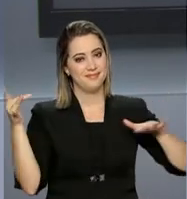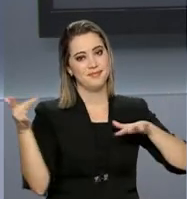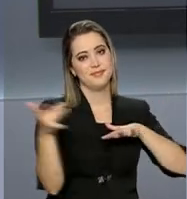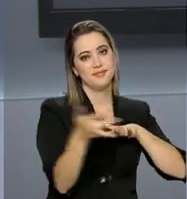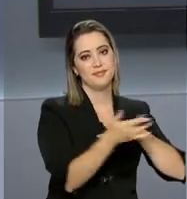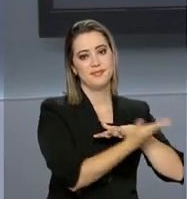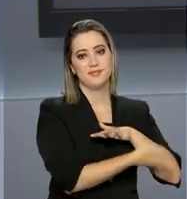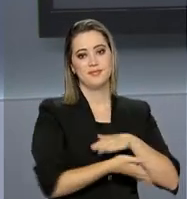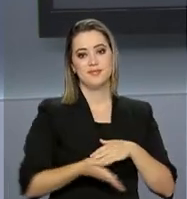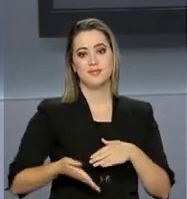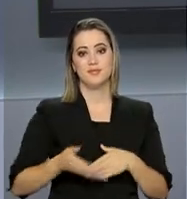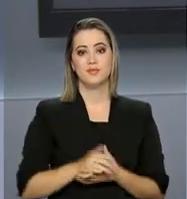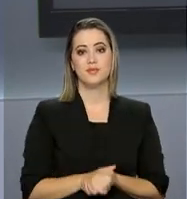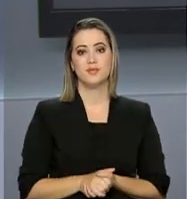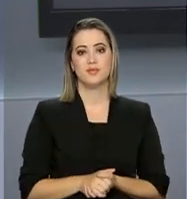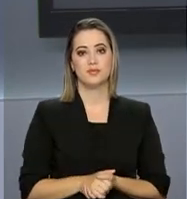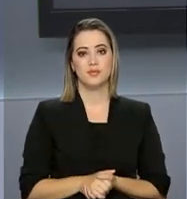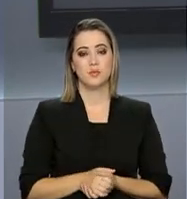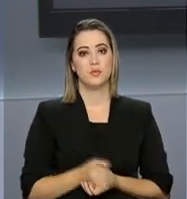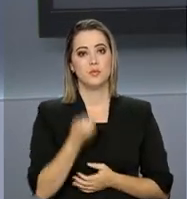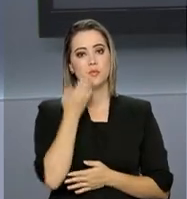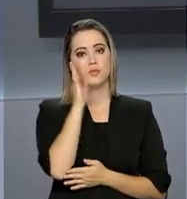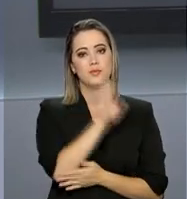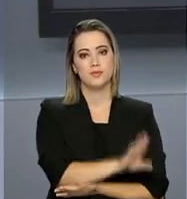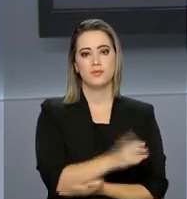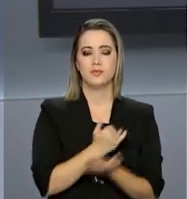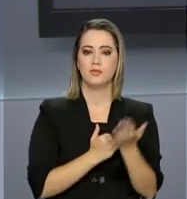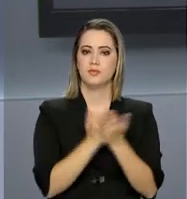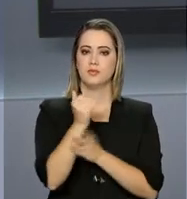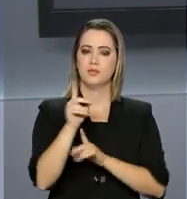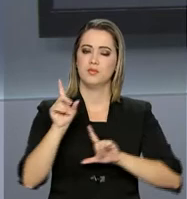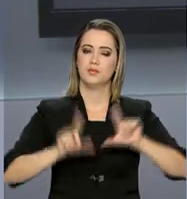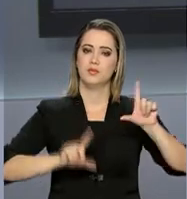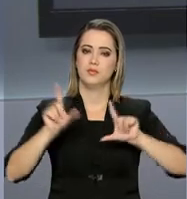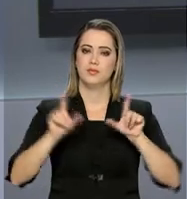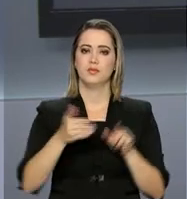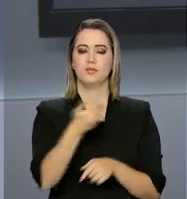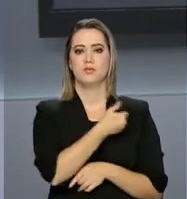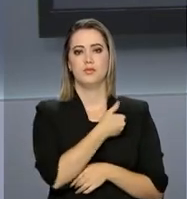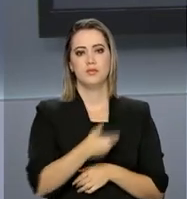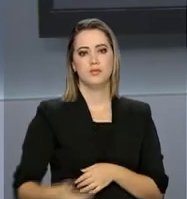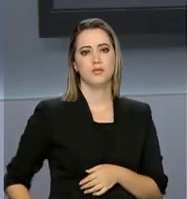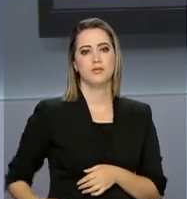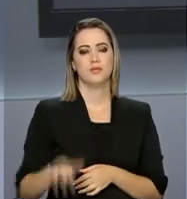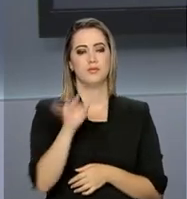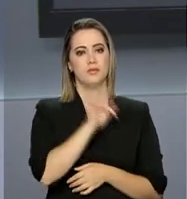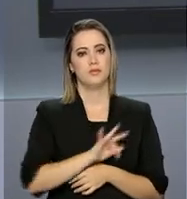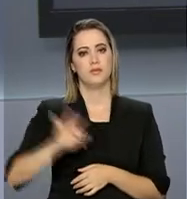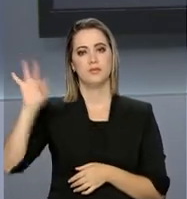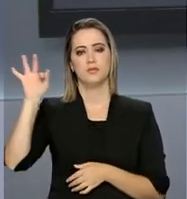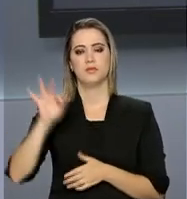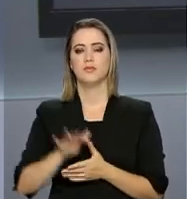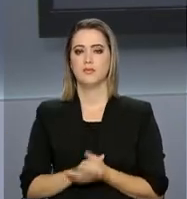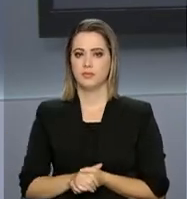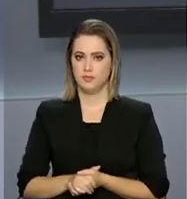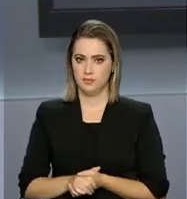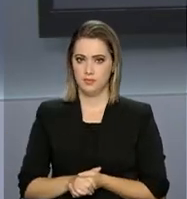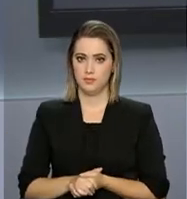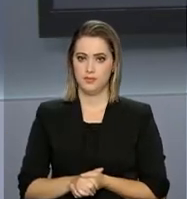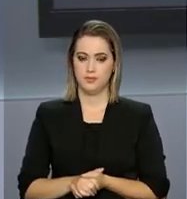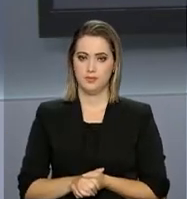também pelas nossas redes sociais uma ótima tarde pra você continue com a gente aqui na nbr a tv do governo